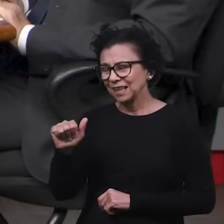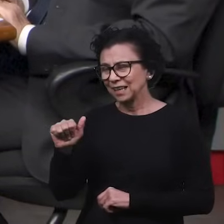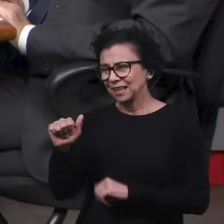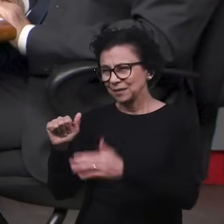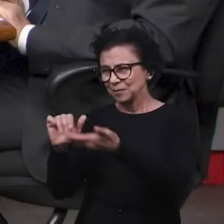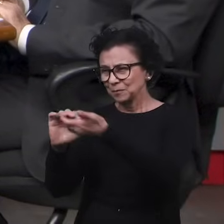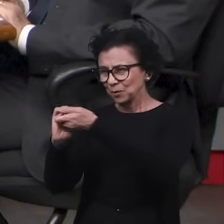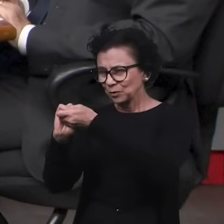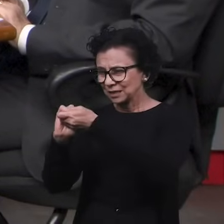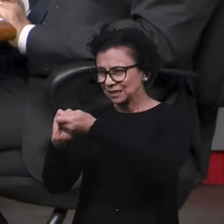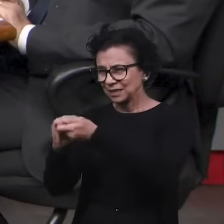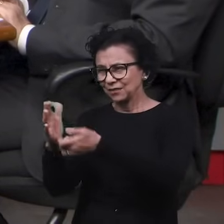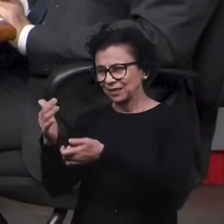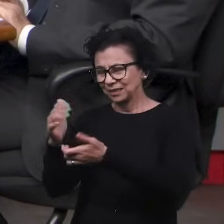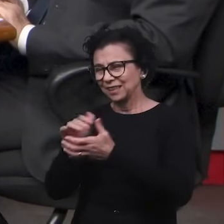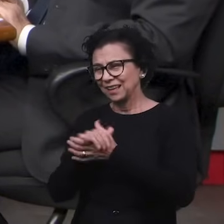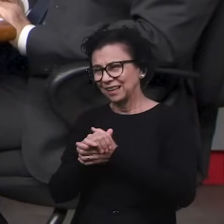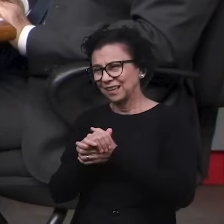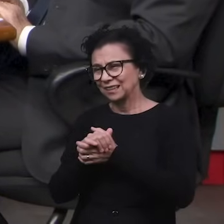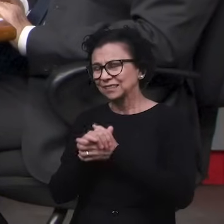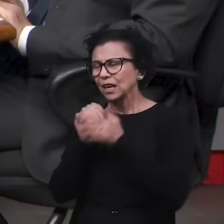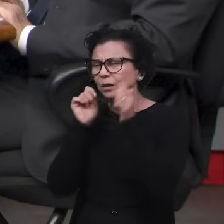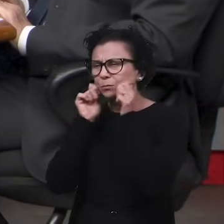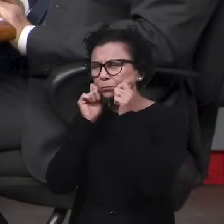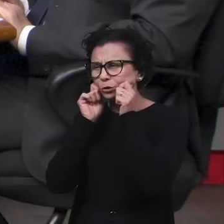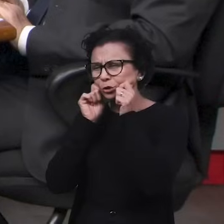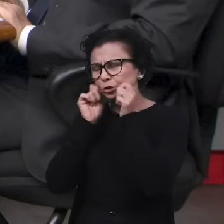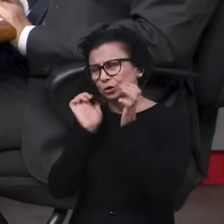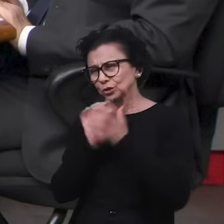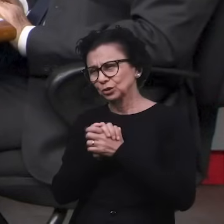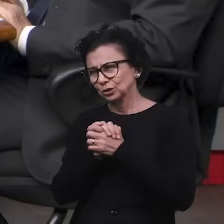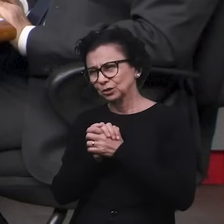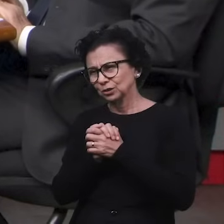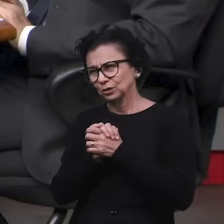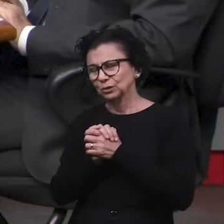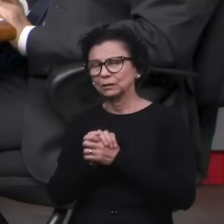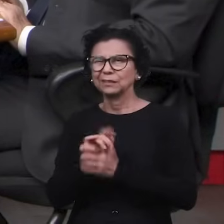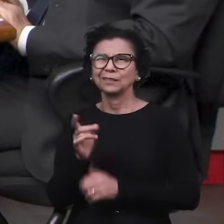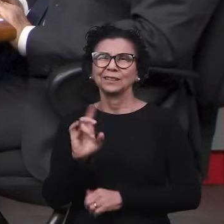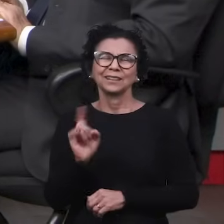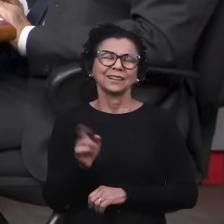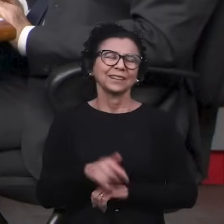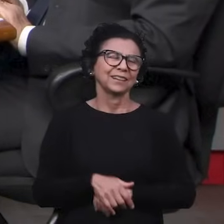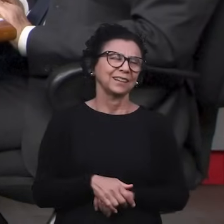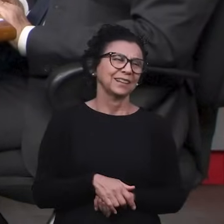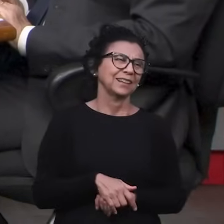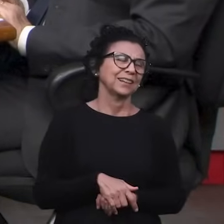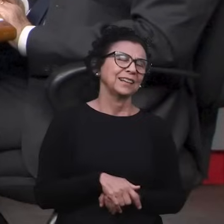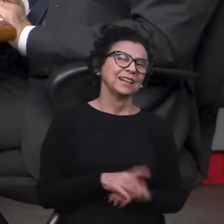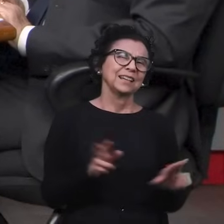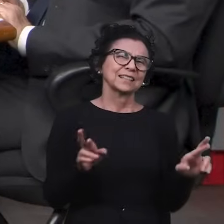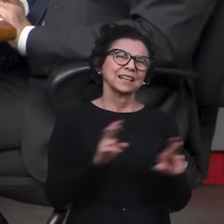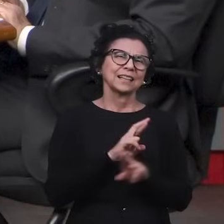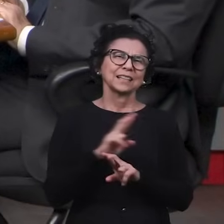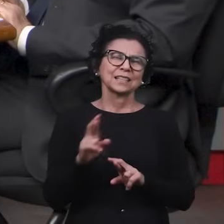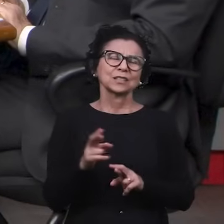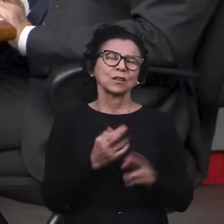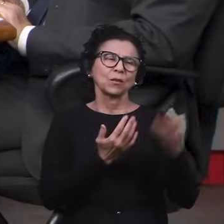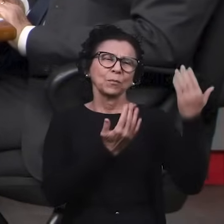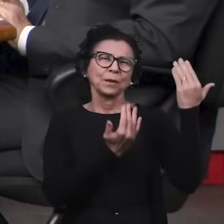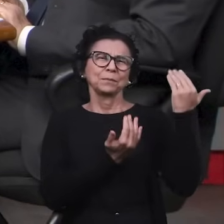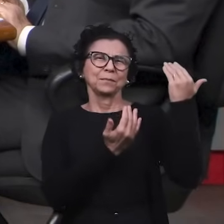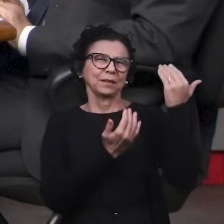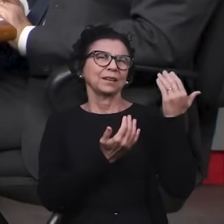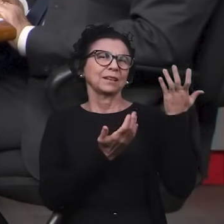Não, ele não. O seu rostinho e tudo, isso aí você fala com um bebê, né? Exato. Criança de colo, tá tudo bem,